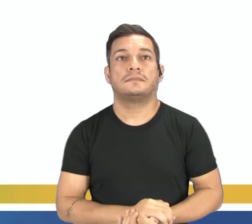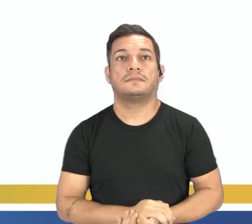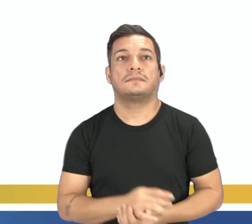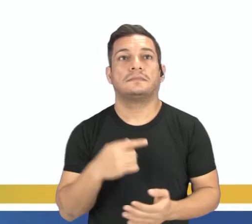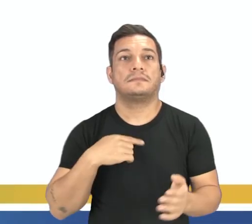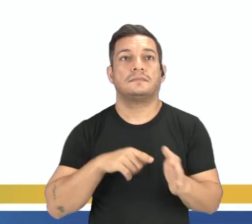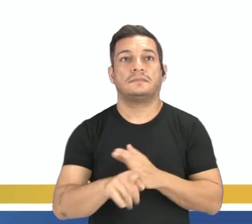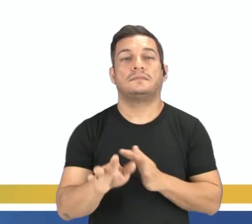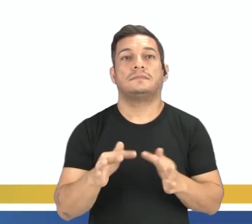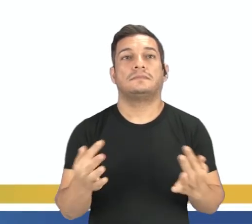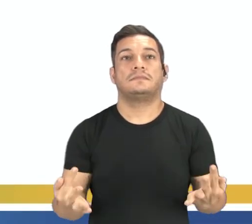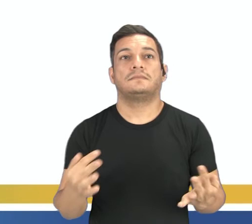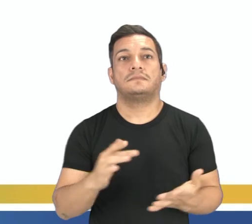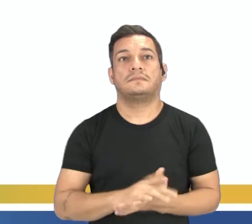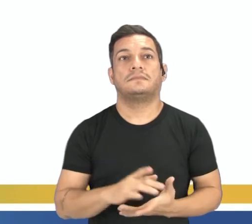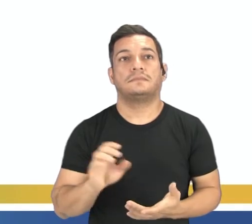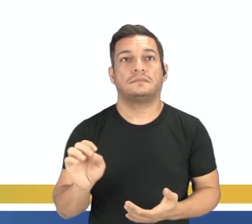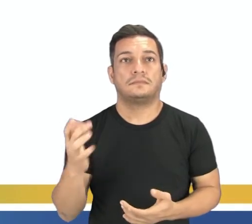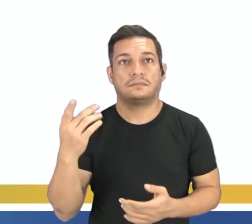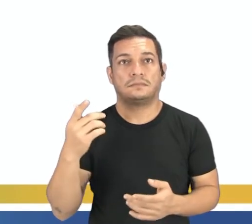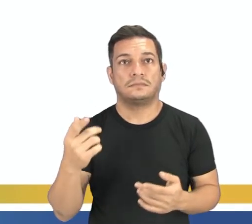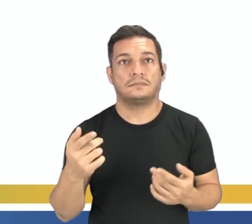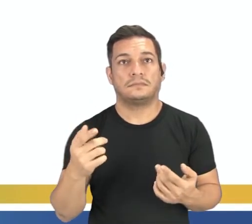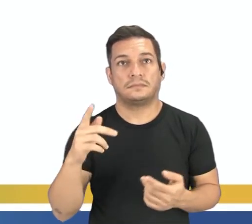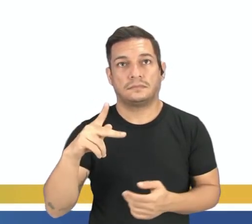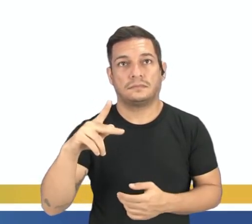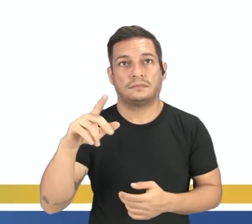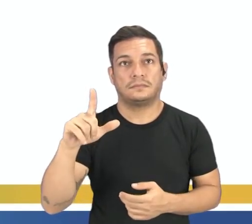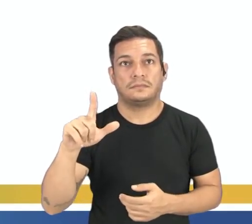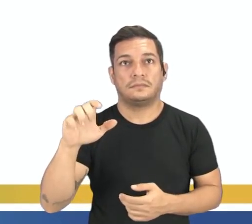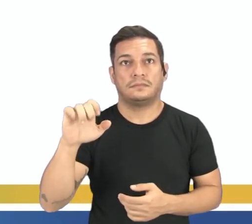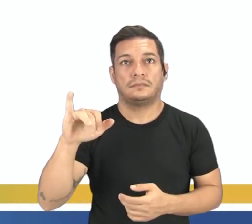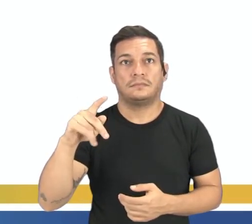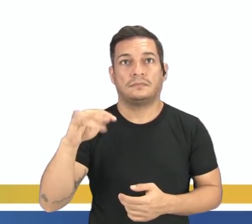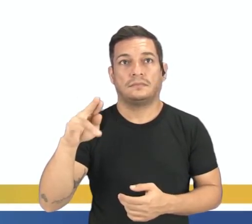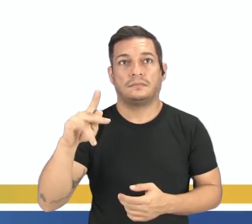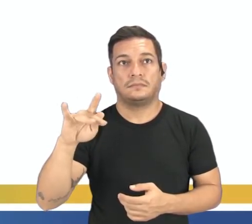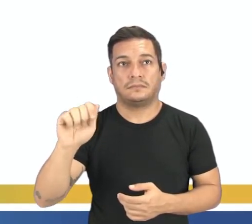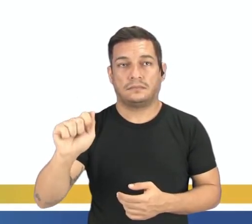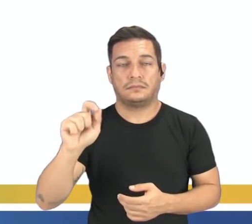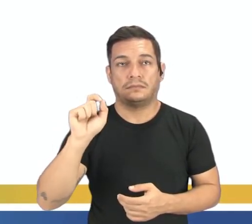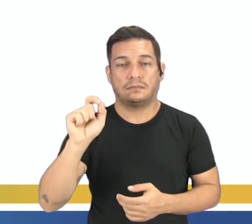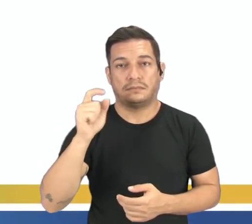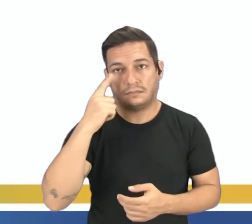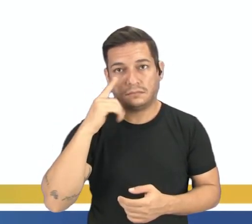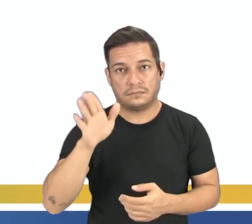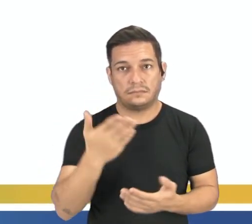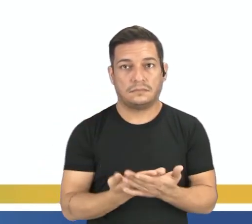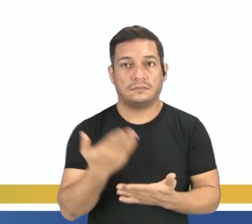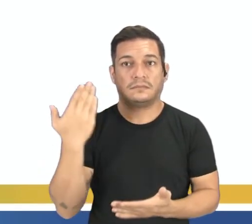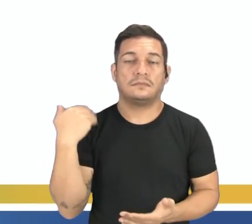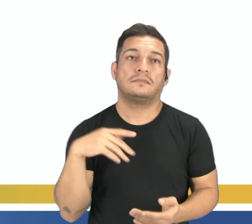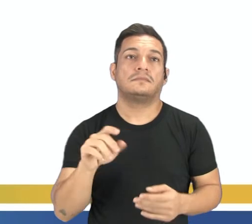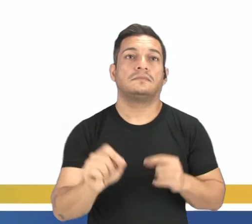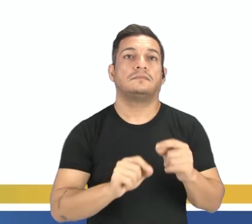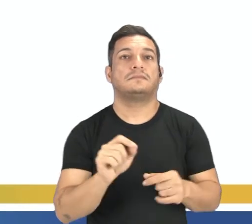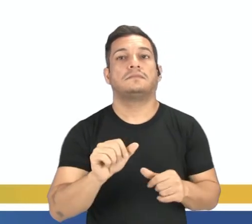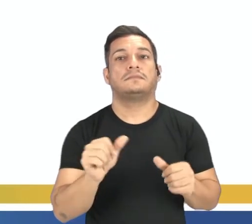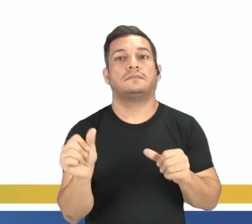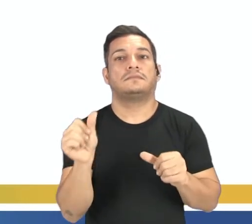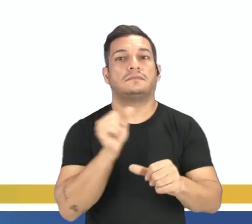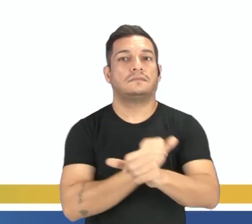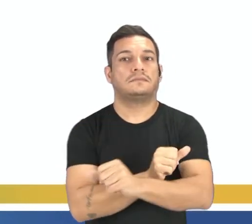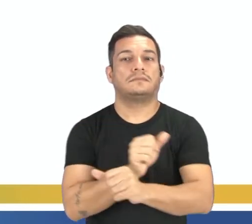A pergunta bem simples, em um fenômeno inverso à pleiotropia. A pleiotropia, a gente já viu na aula passada, o que é inverso do que